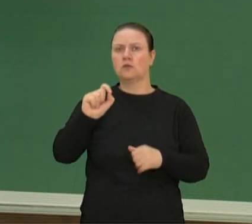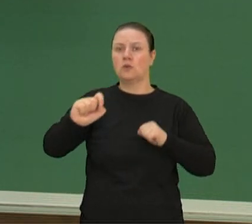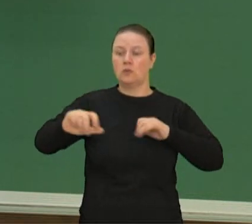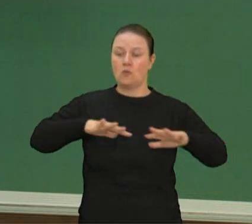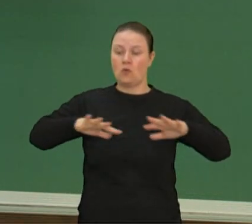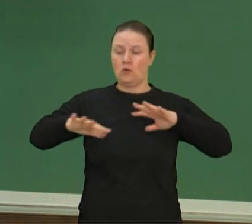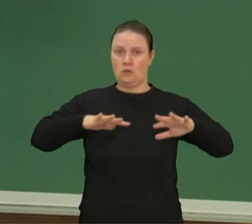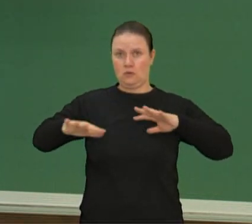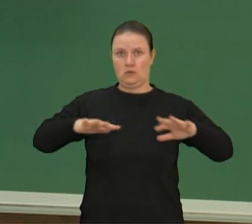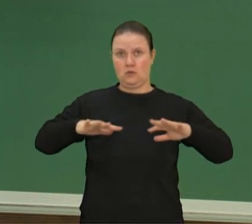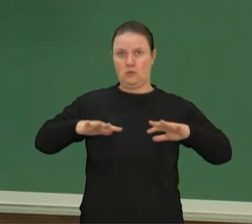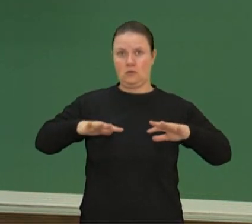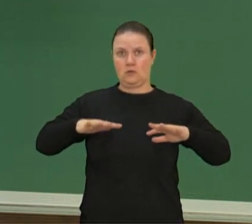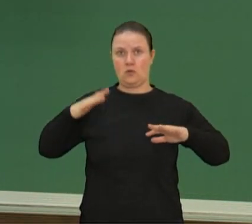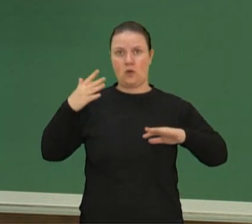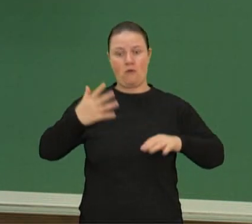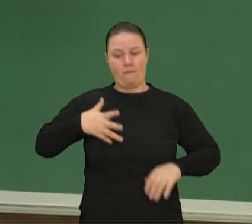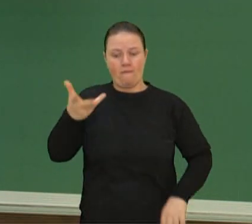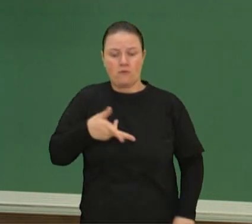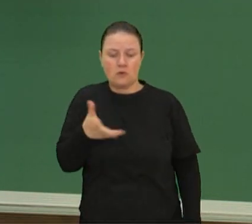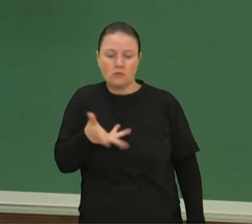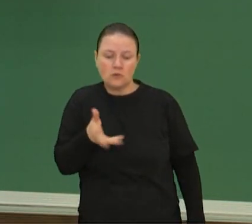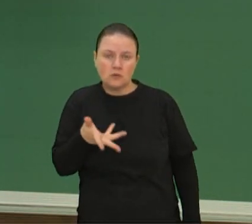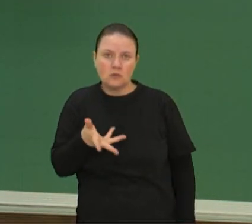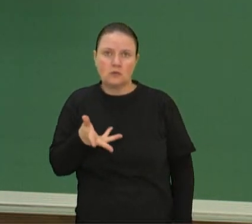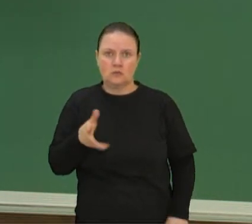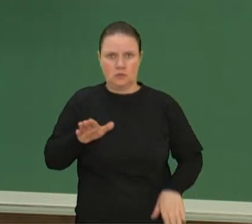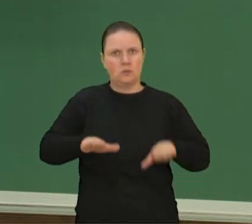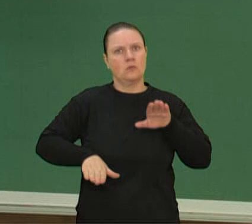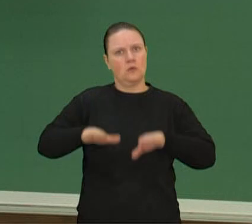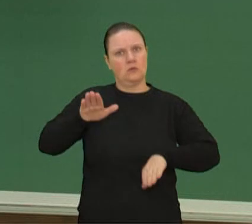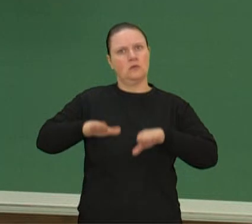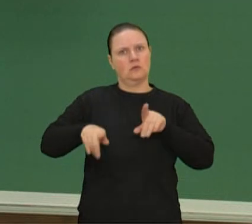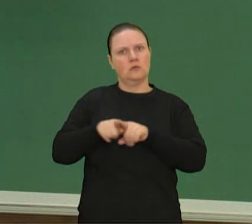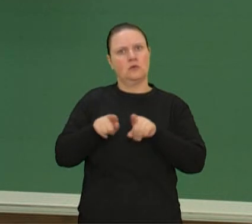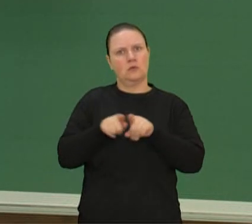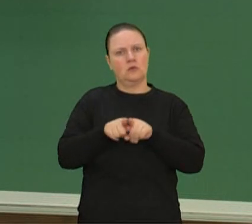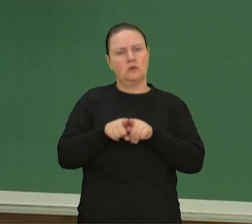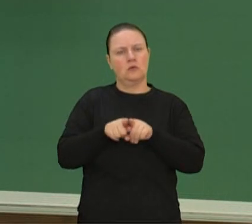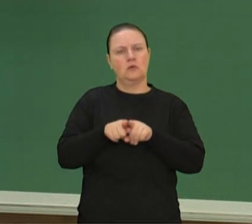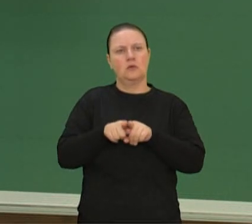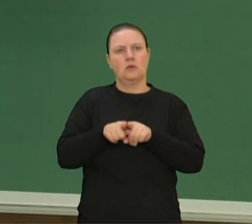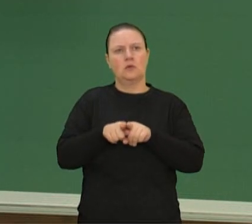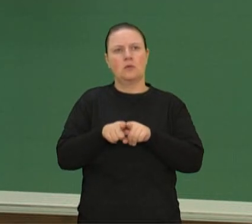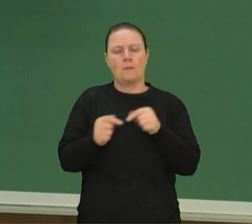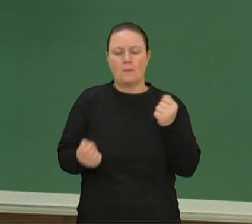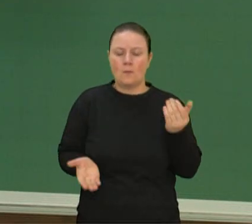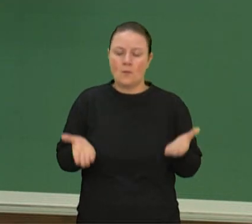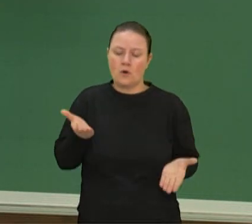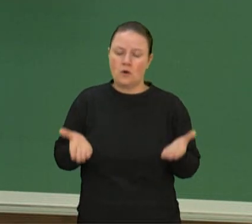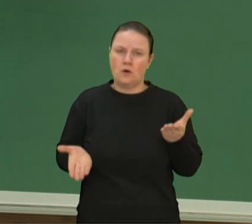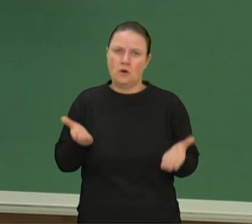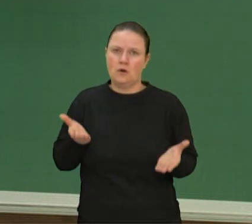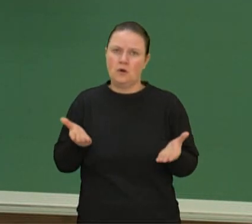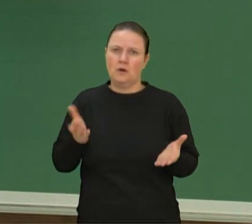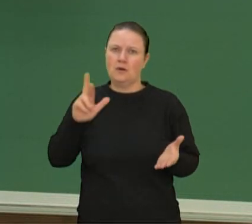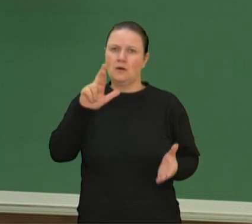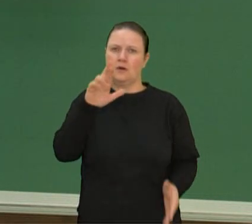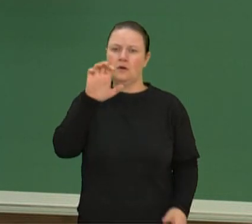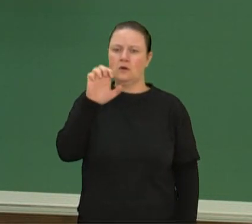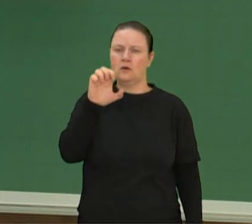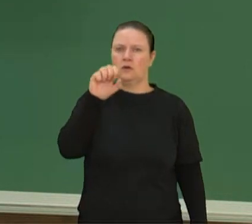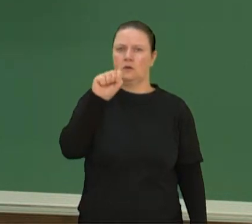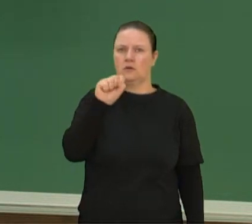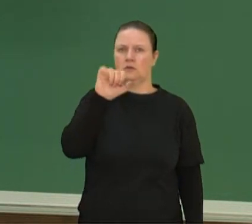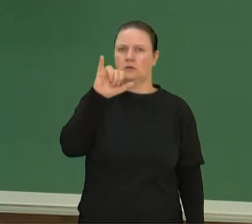veículo, né? Ele vai adquirir uma certa velocidade, vai variar essa velocidade e existe uma massa, uma resistência que ele tem que romper, ele tem